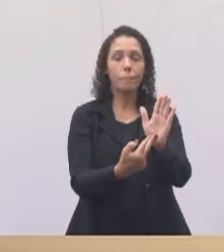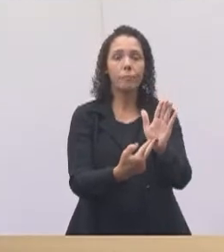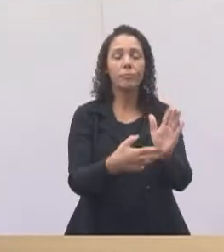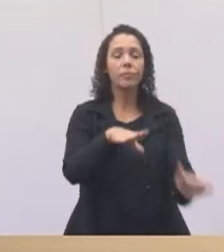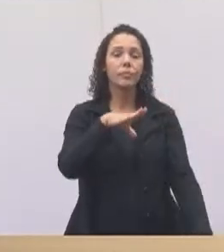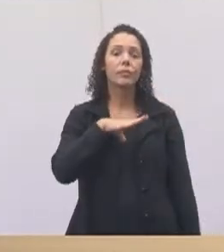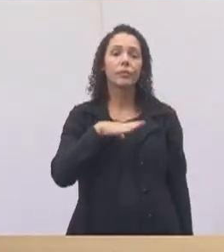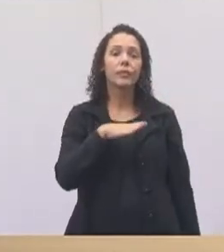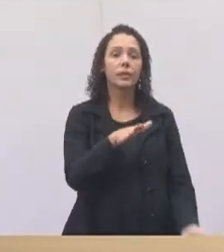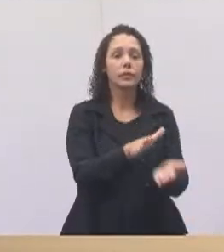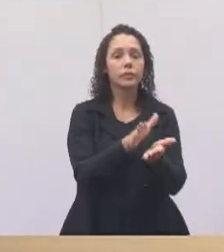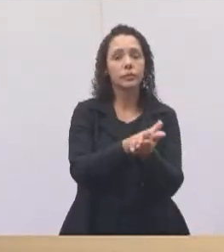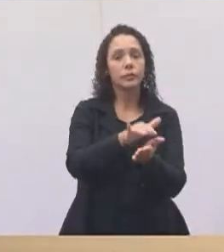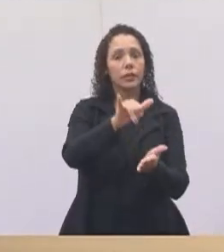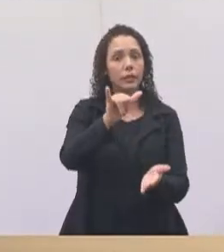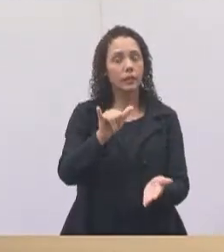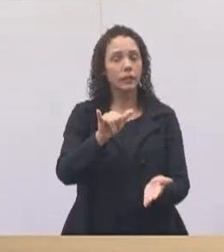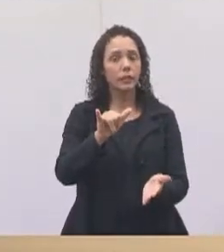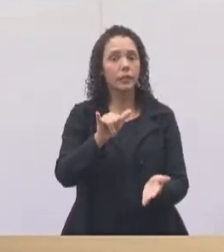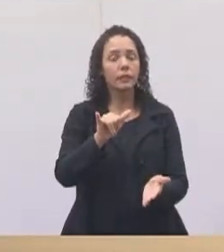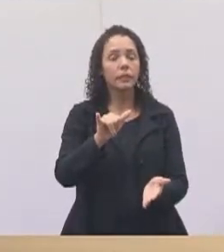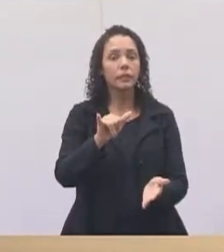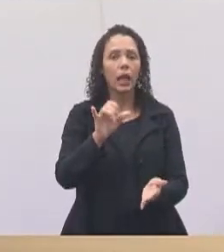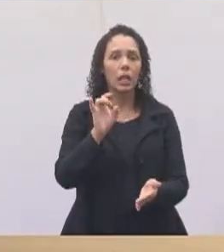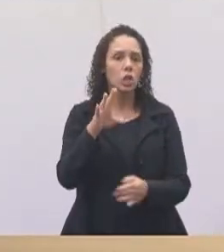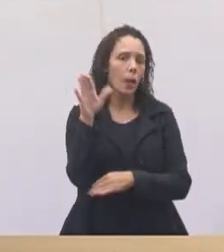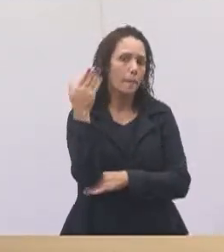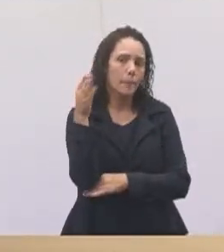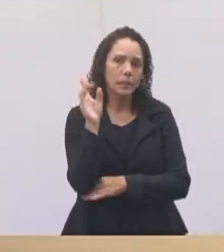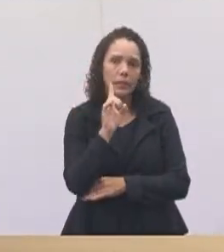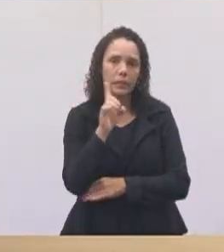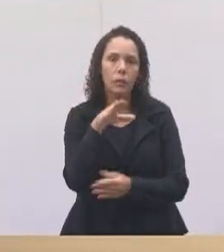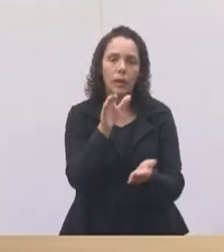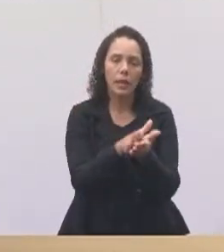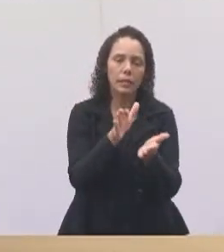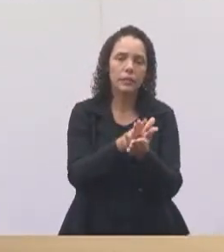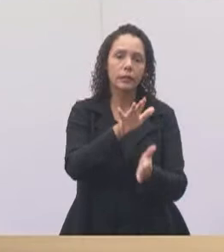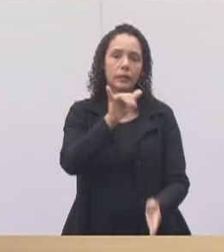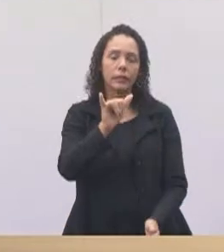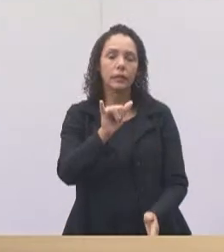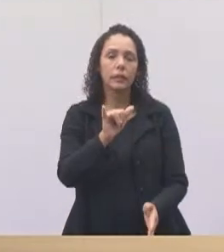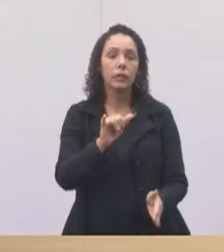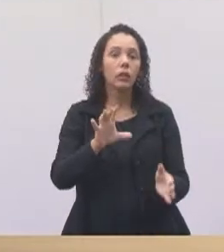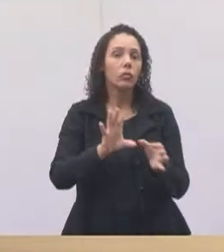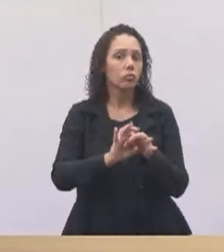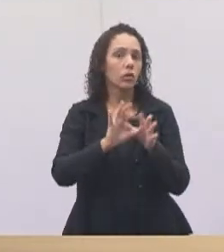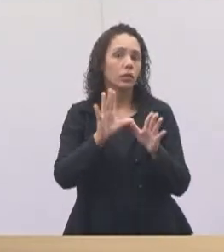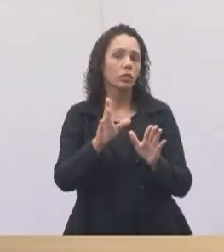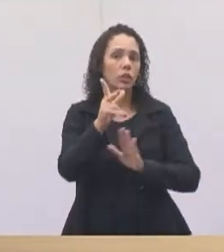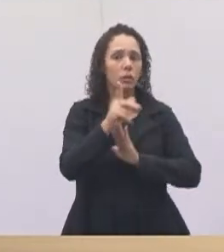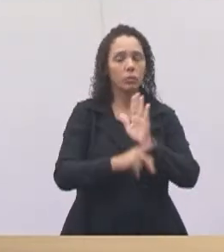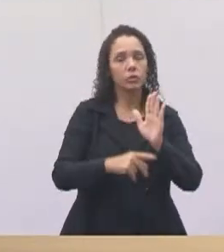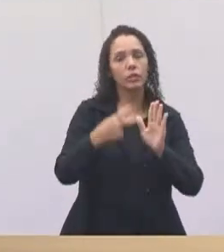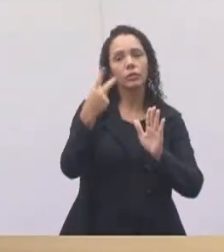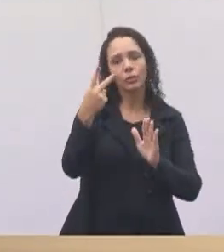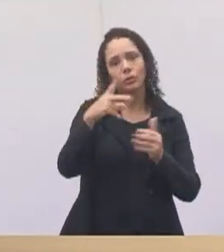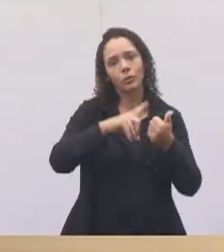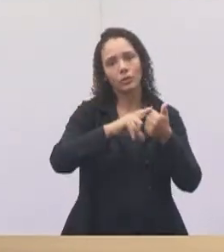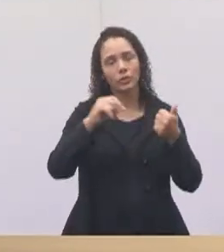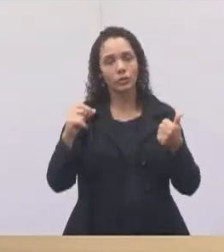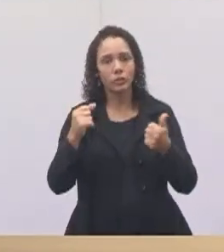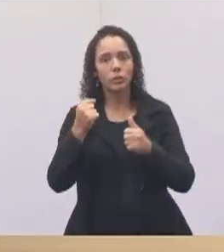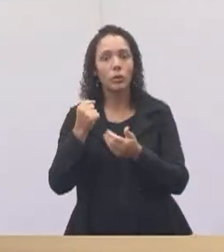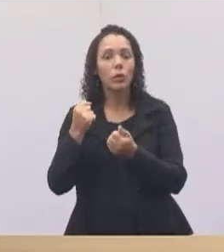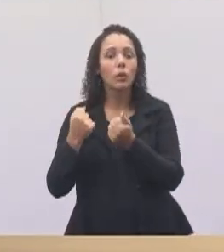cidade de Jacareí, não uma bandeira, vai deixar esse projeto com 2 artigos por você, munícipe